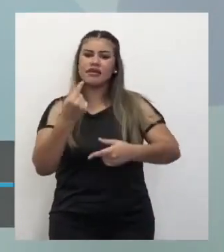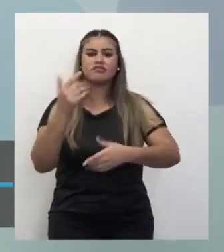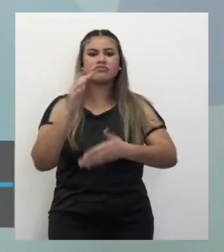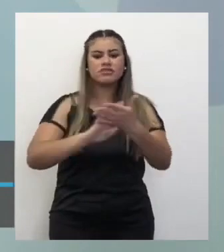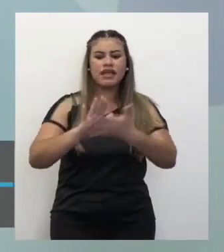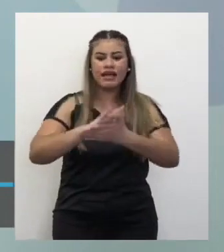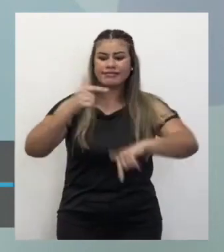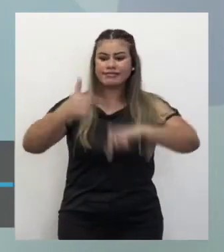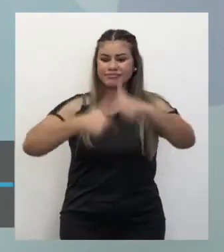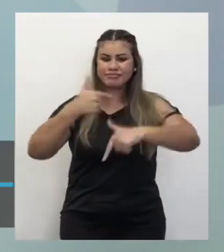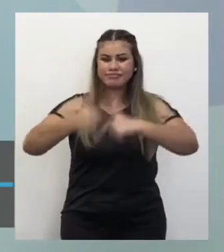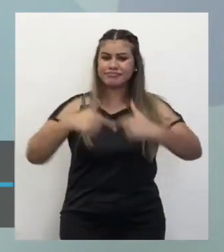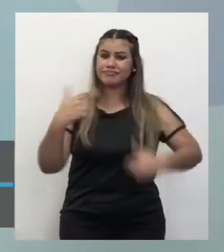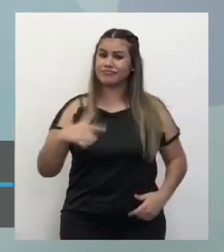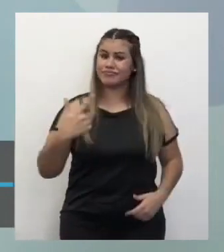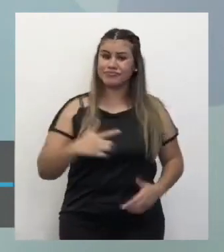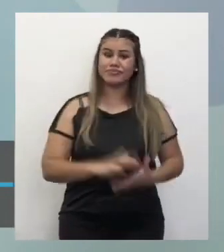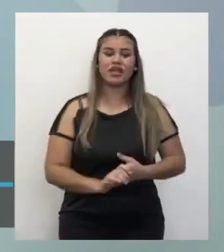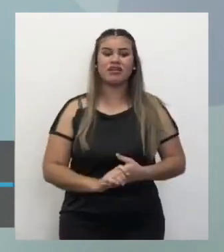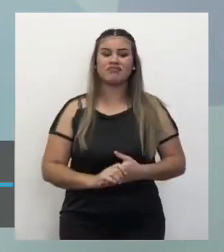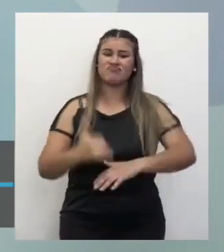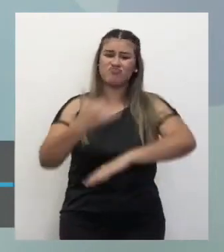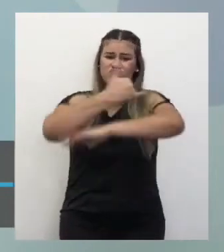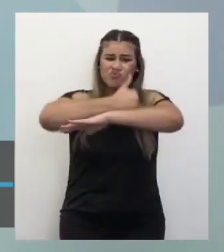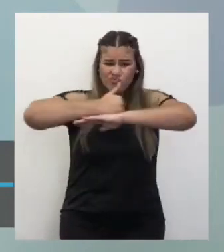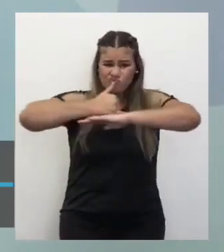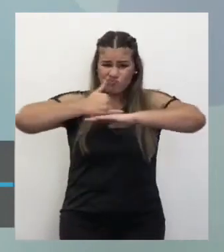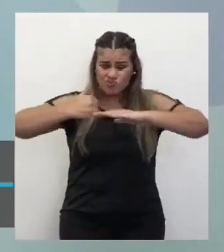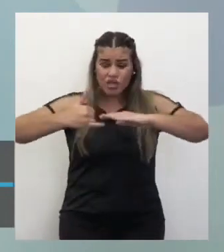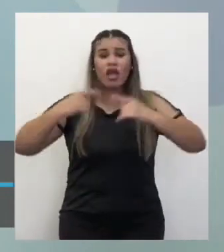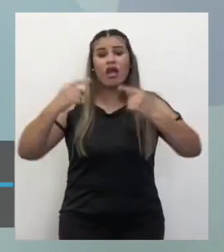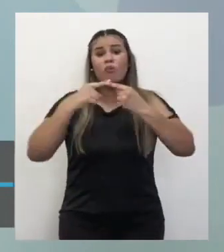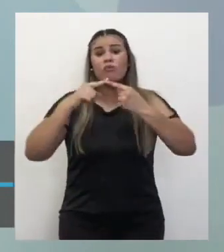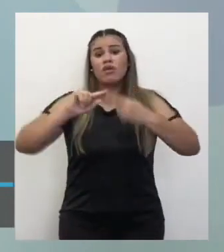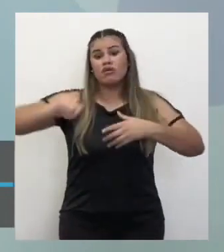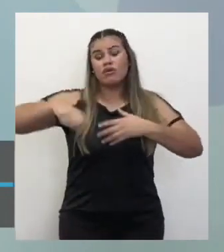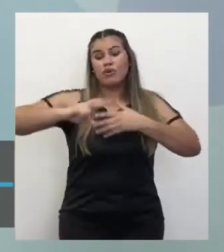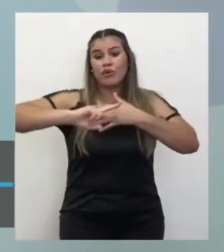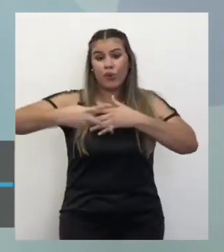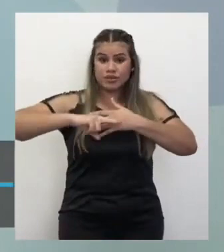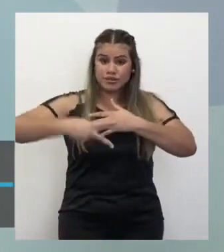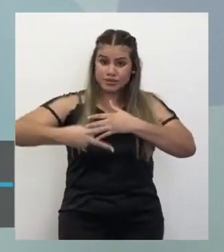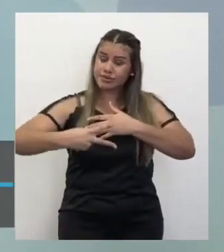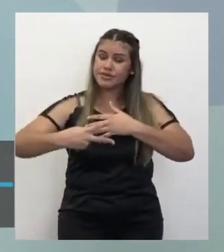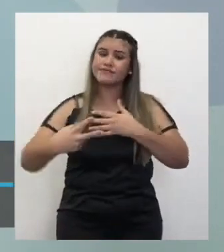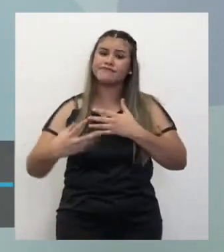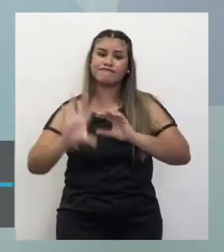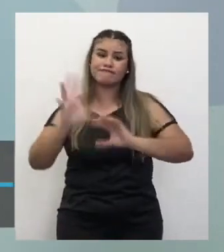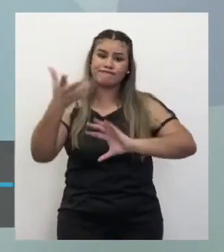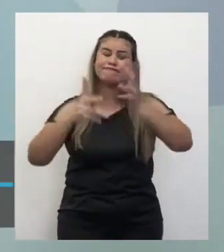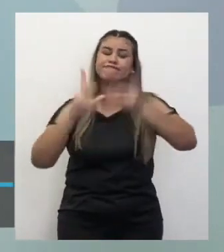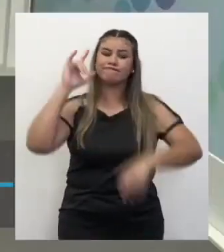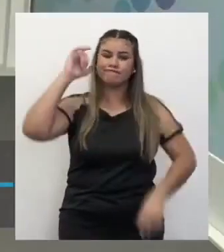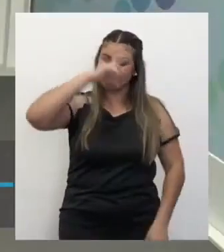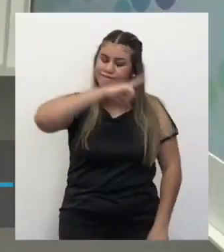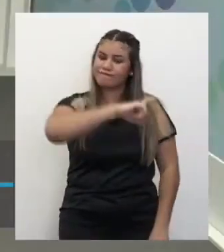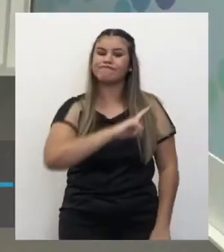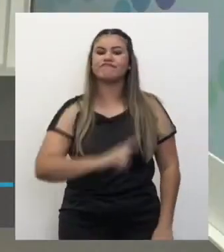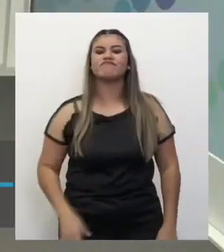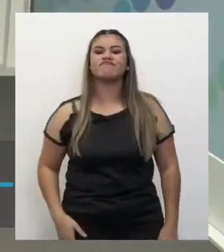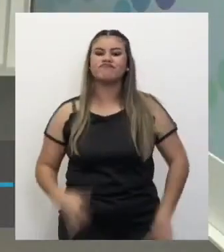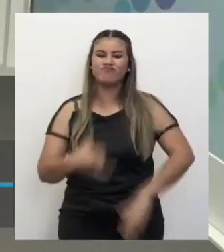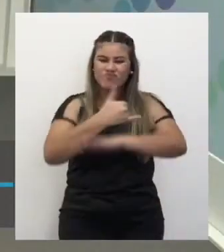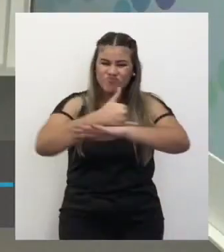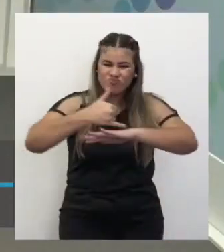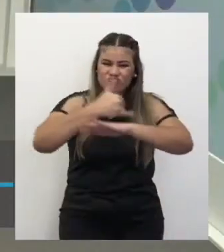não tinha e envolvimento em drogas. A gente sabe que isso é consequência, né, dessas situações difíceis. Sim, drogas,